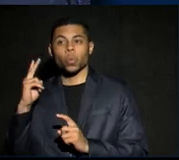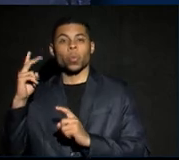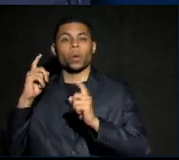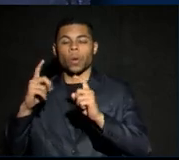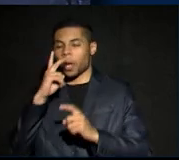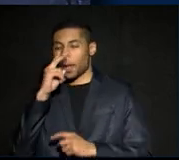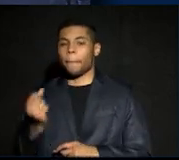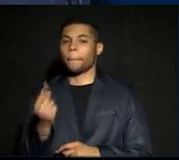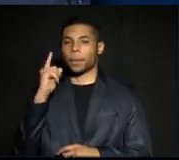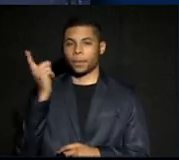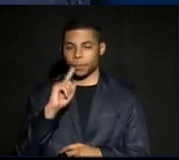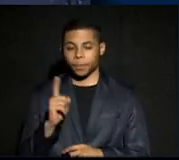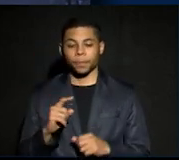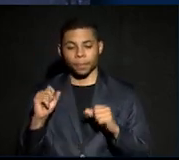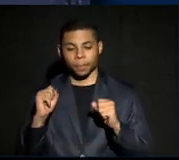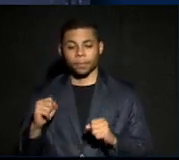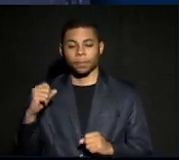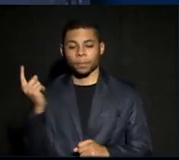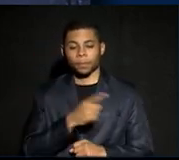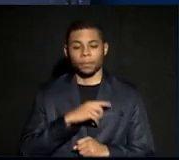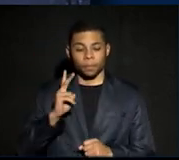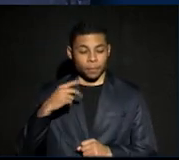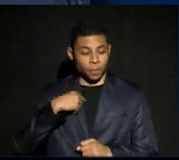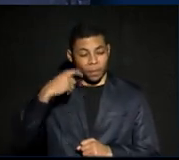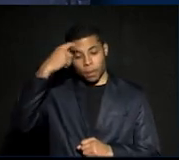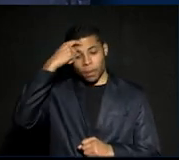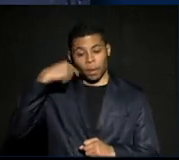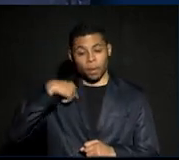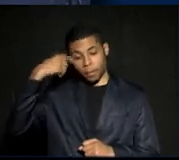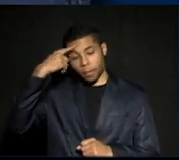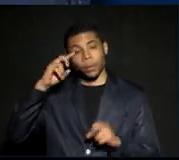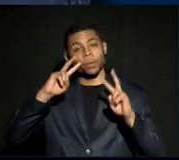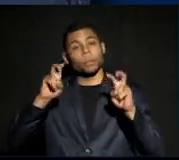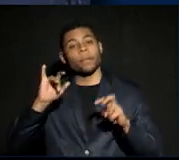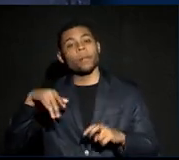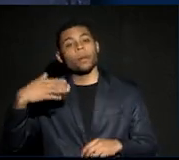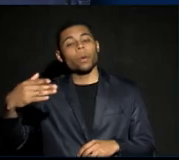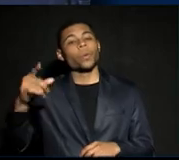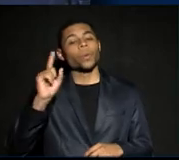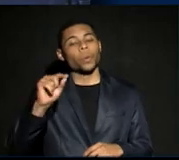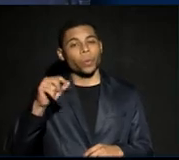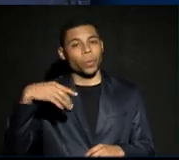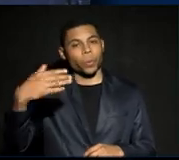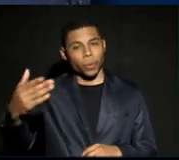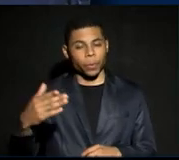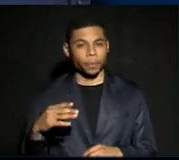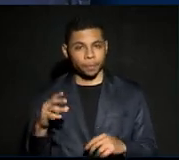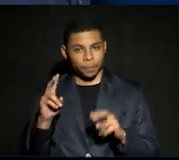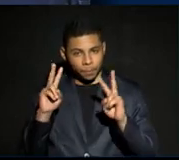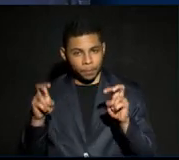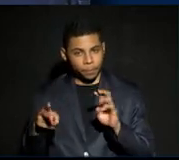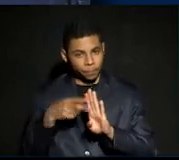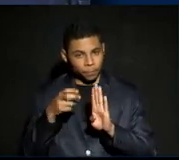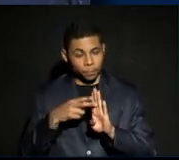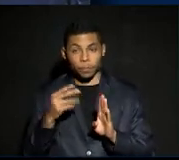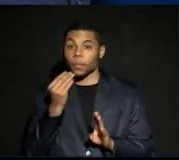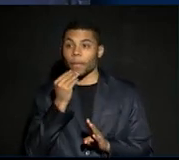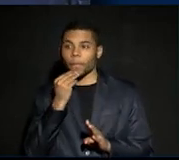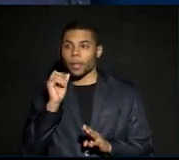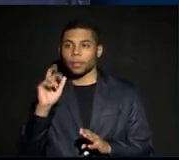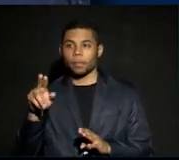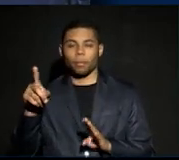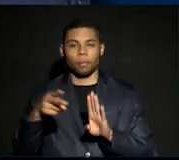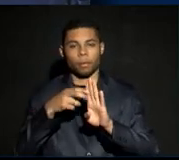disso seria absurdo em termos do que está na minha cabeça sobre o que vai ser, vamos dizer assim, o ponto terminal da taxa, ou o que deveria